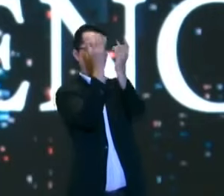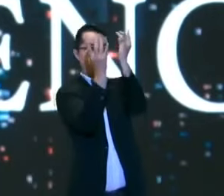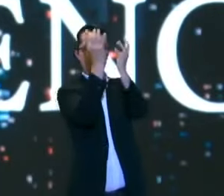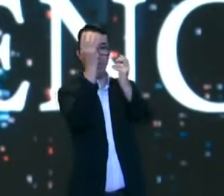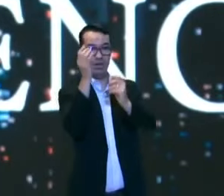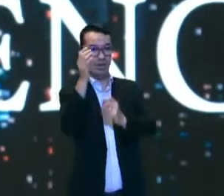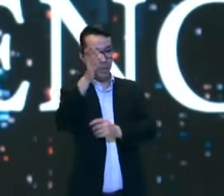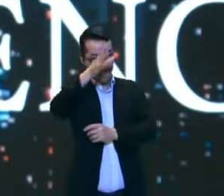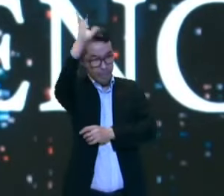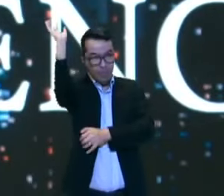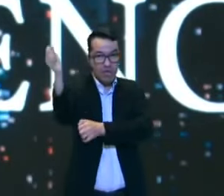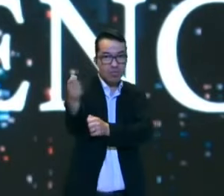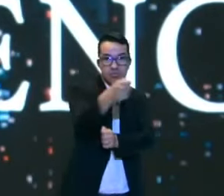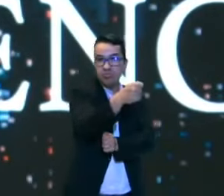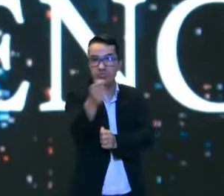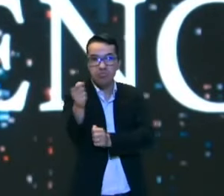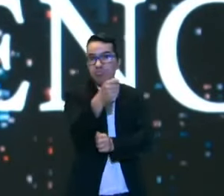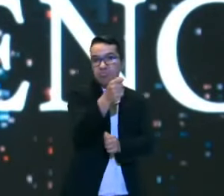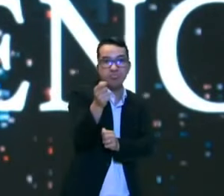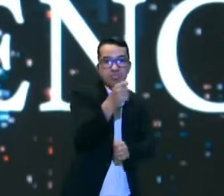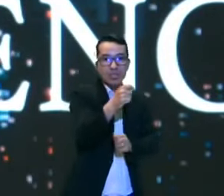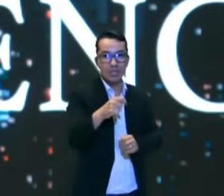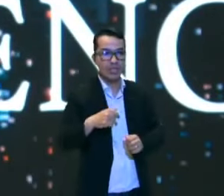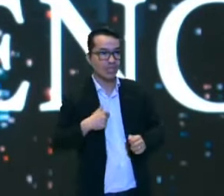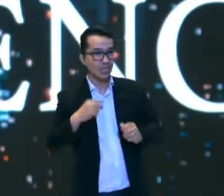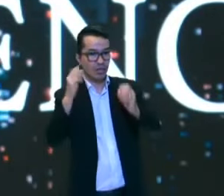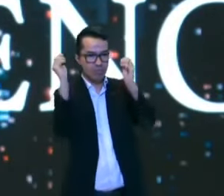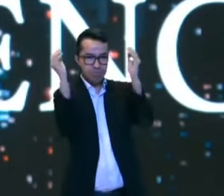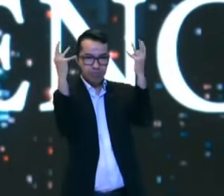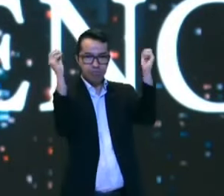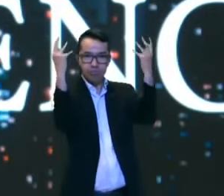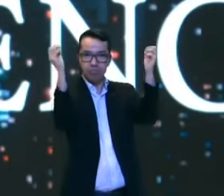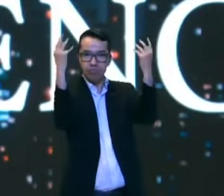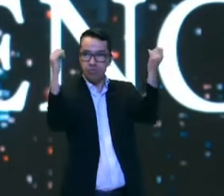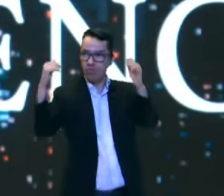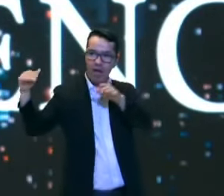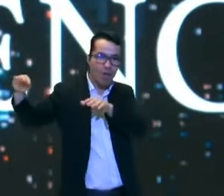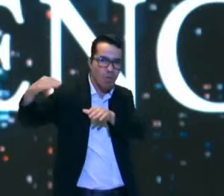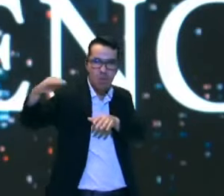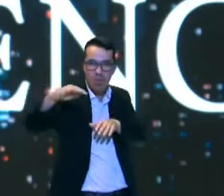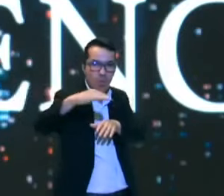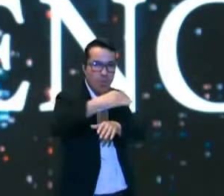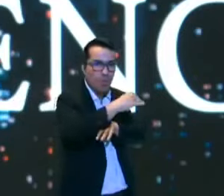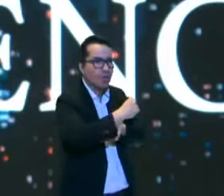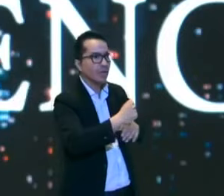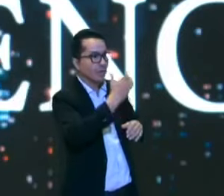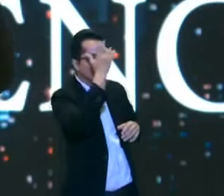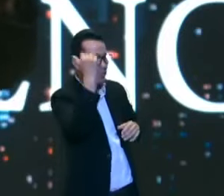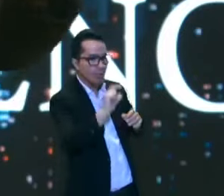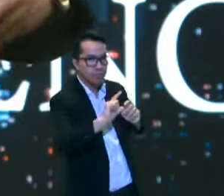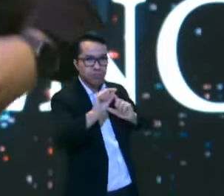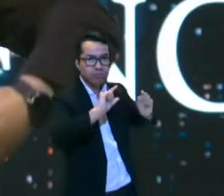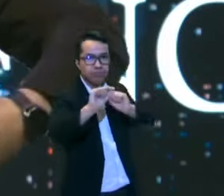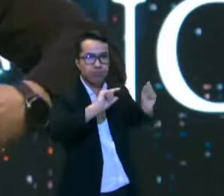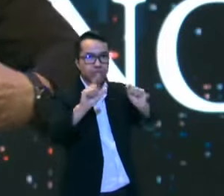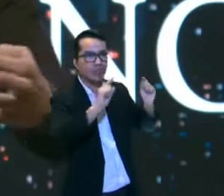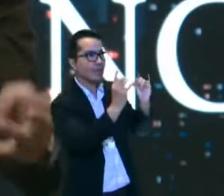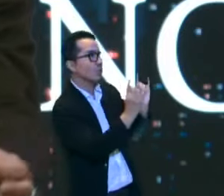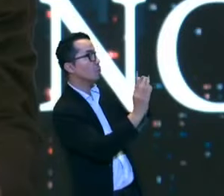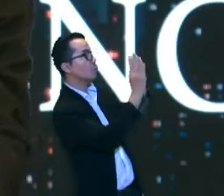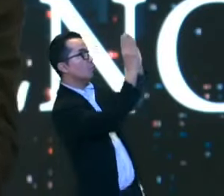preparando os aparatos para ela pular. As pessoas saindo desesperadas. De repente um casal